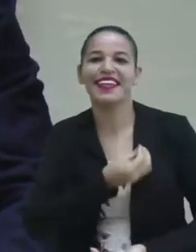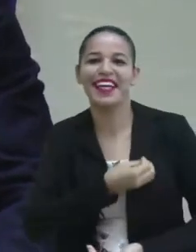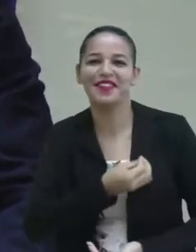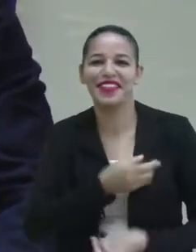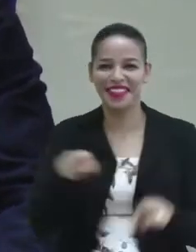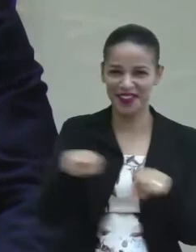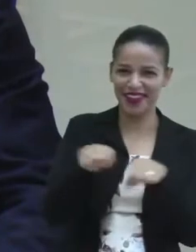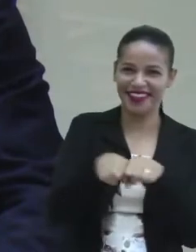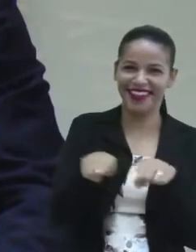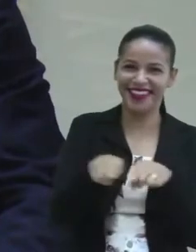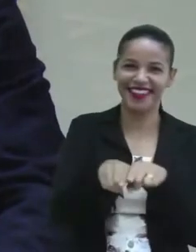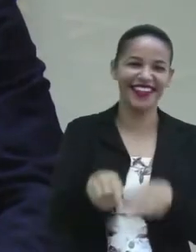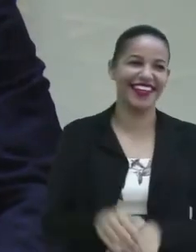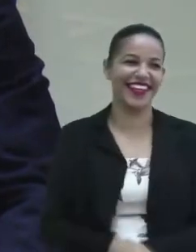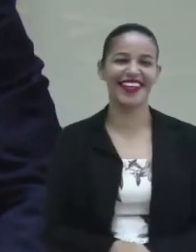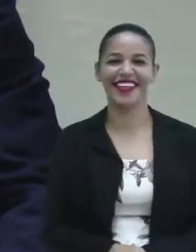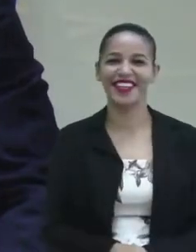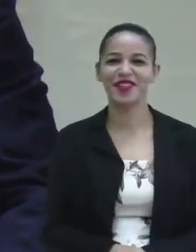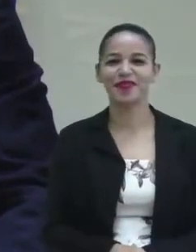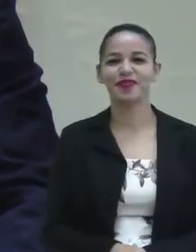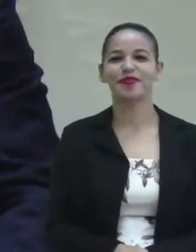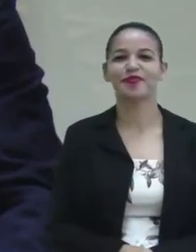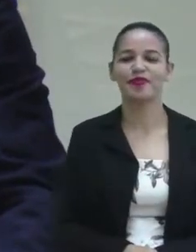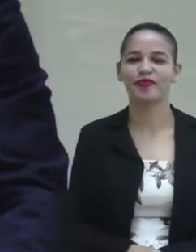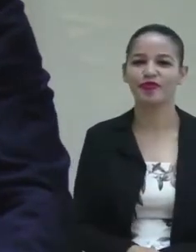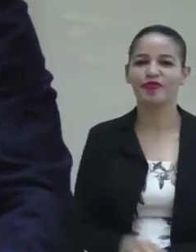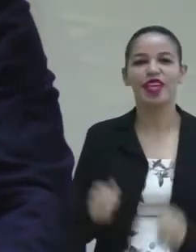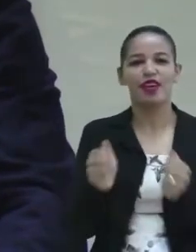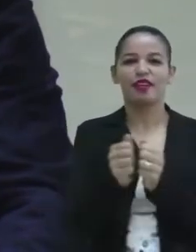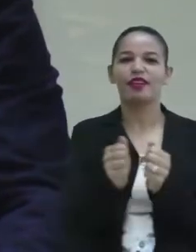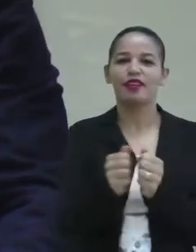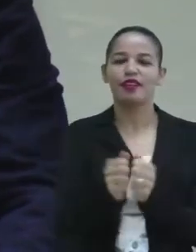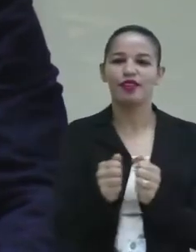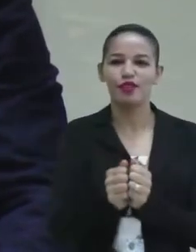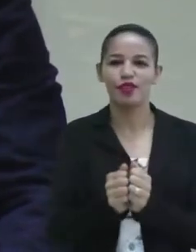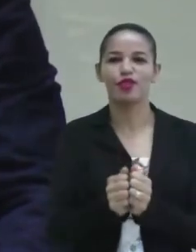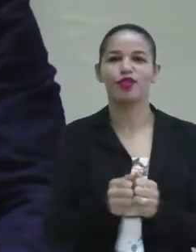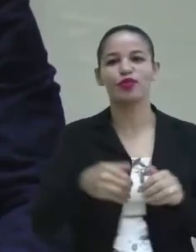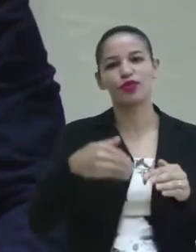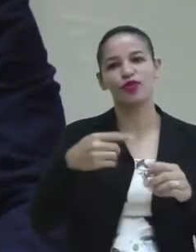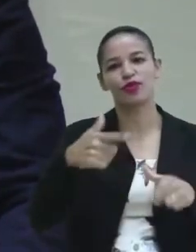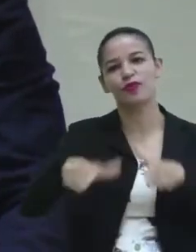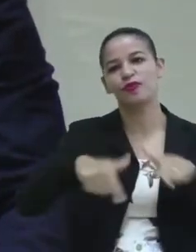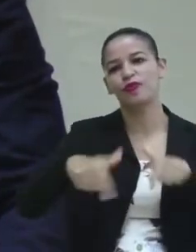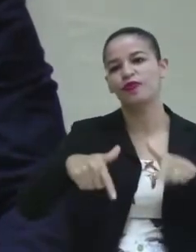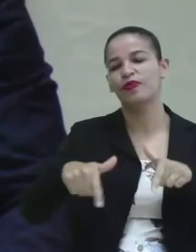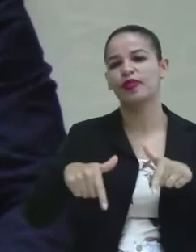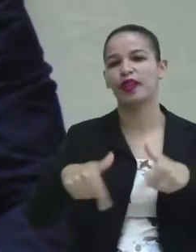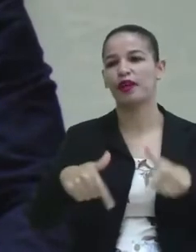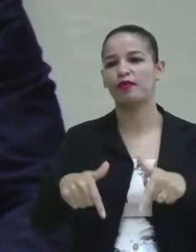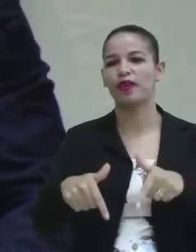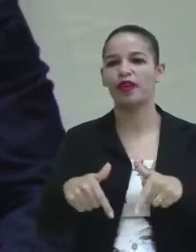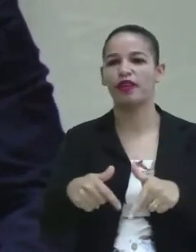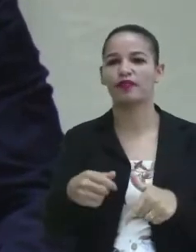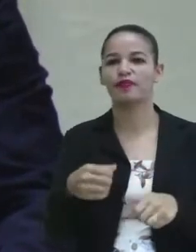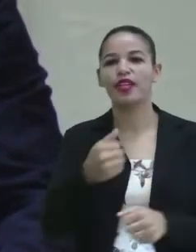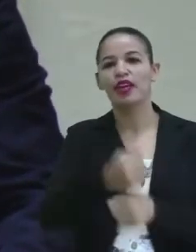sua amizade, por poder partilhar com você esses dois mandatos e dizer que quero levar essa amizade para a vida